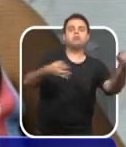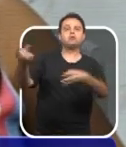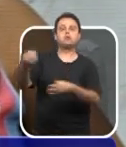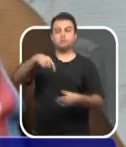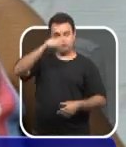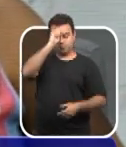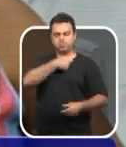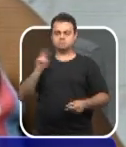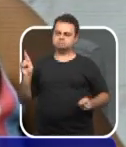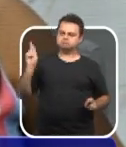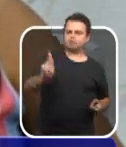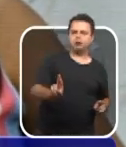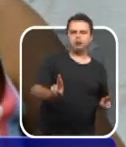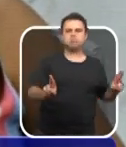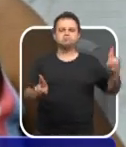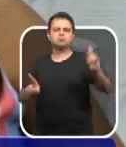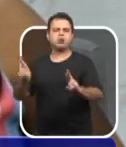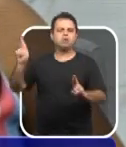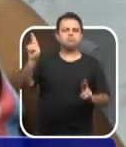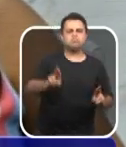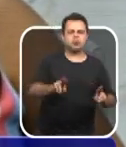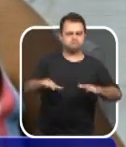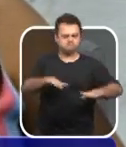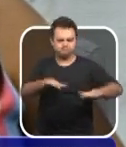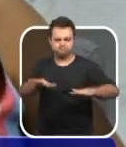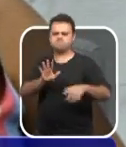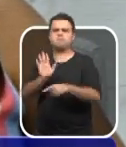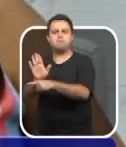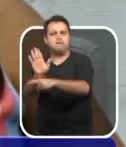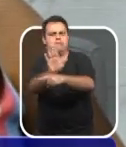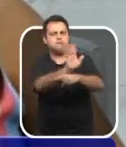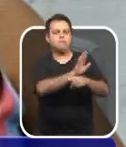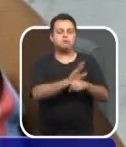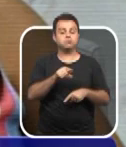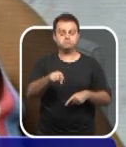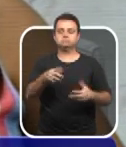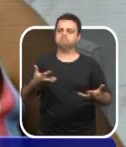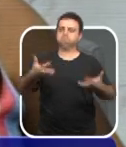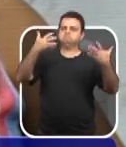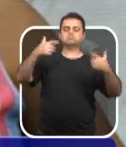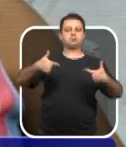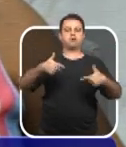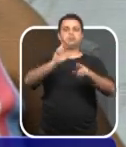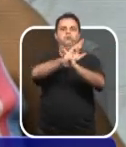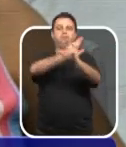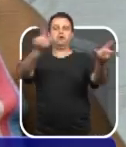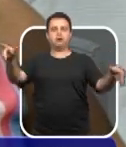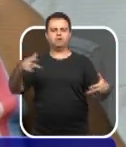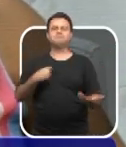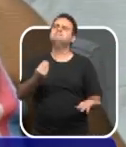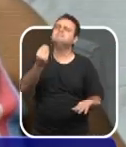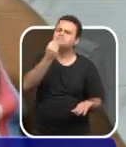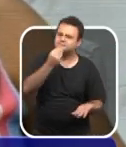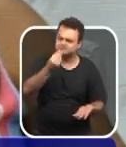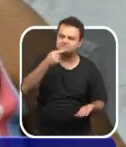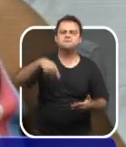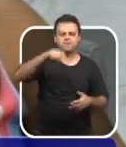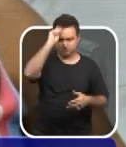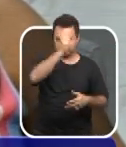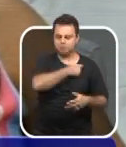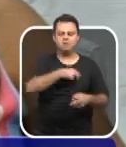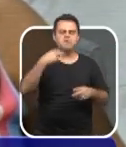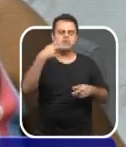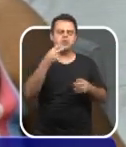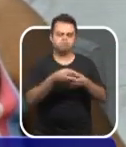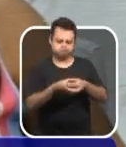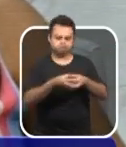Rio Preto, trabalhando por Rio Preto, lutando pela cidade e fazendo a diferença, né? Eu quero que tenha mais pessoas mesmo trabalhando